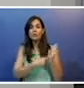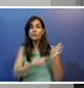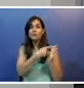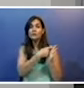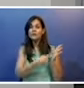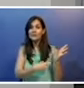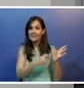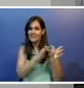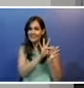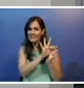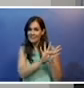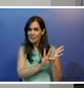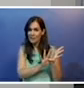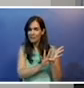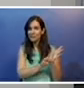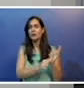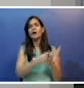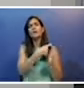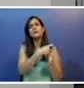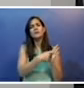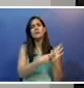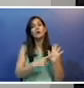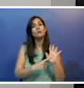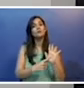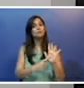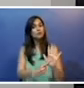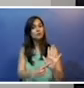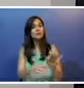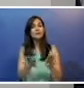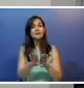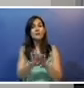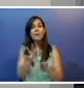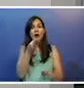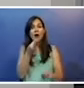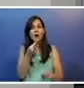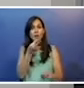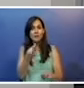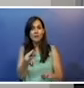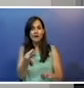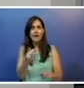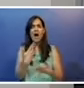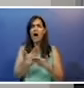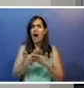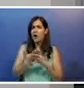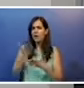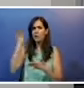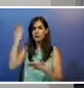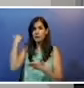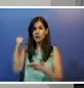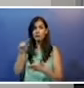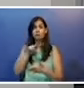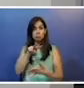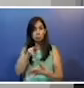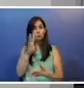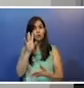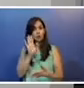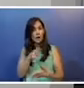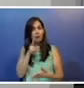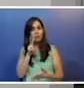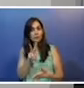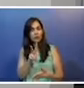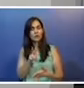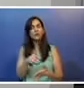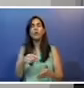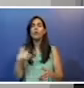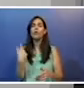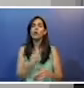no caso a dissertação expositiva e dissertação argumentativa, que em aulas anteriores vocês já viram. Então nós estamos